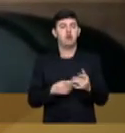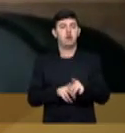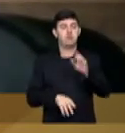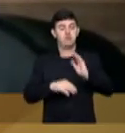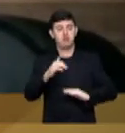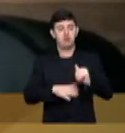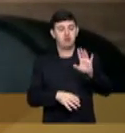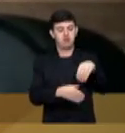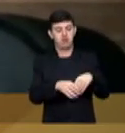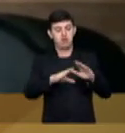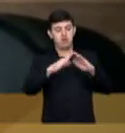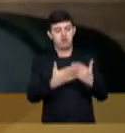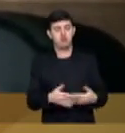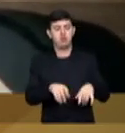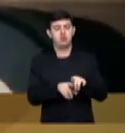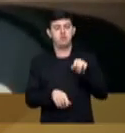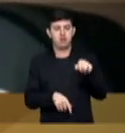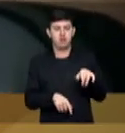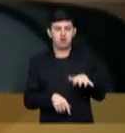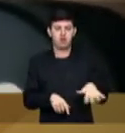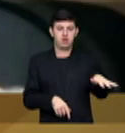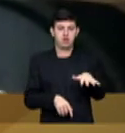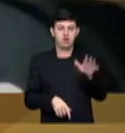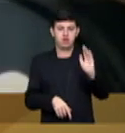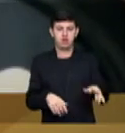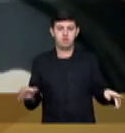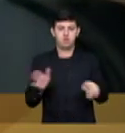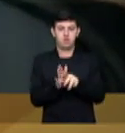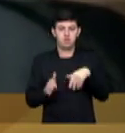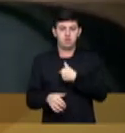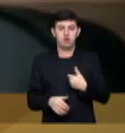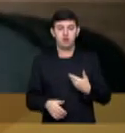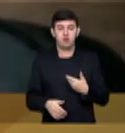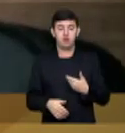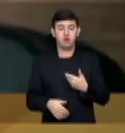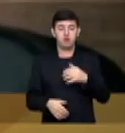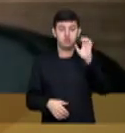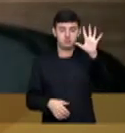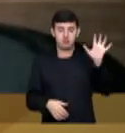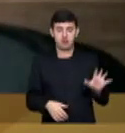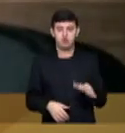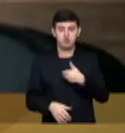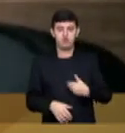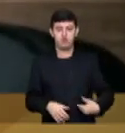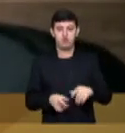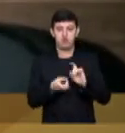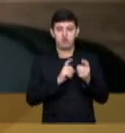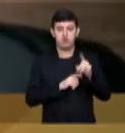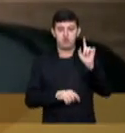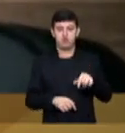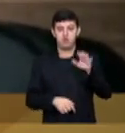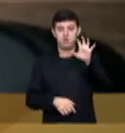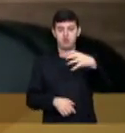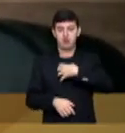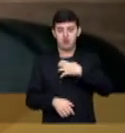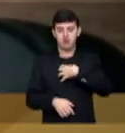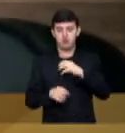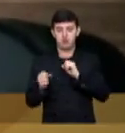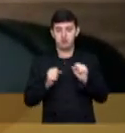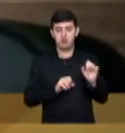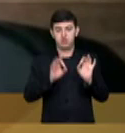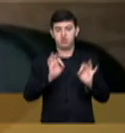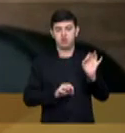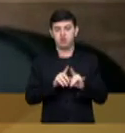ensino, particularmente naqueles que pertencem ao próprio Estado da Bahia, só podem ser disciplinadas por